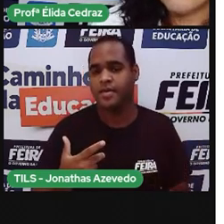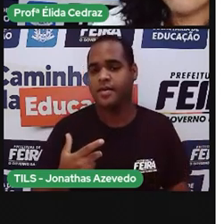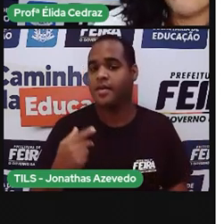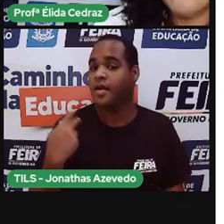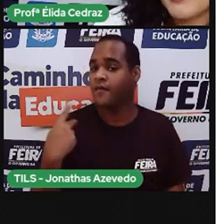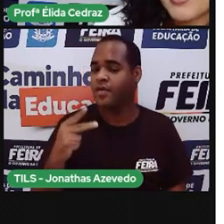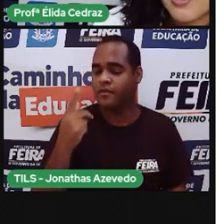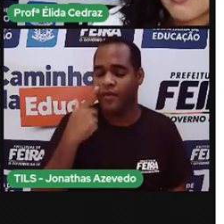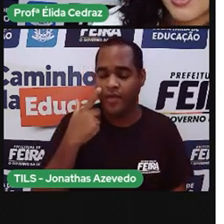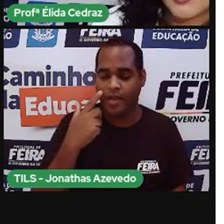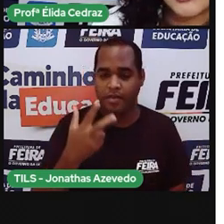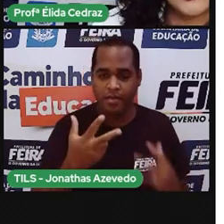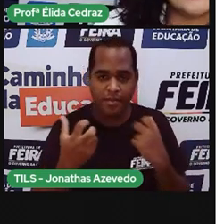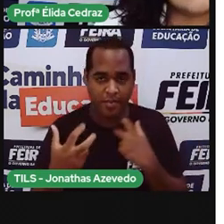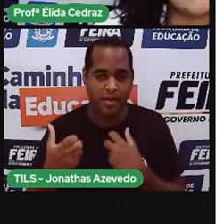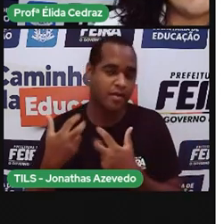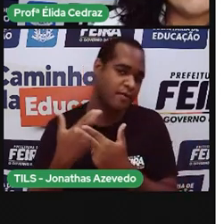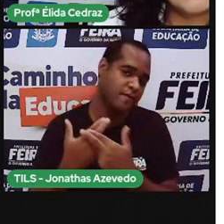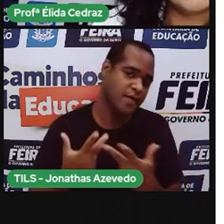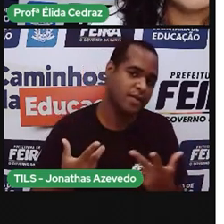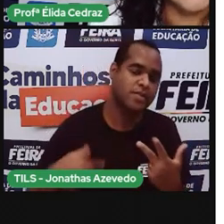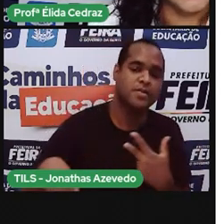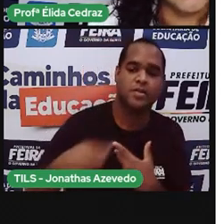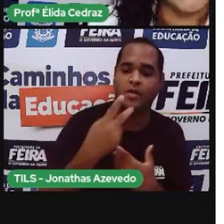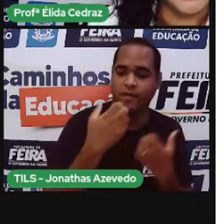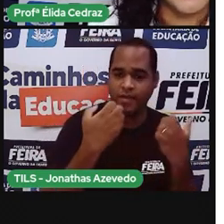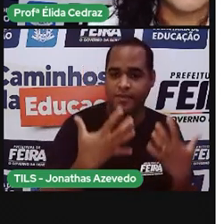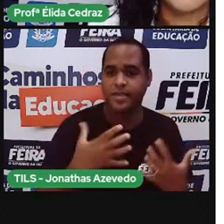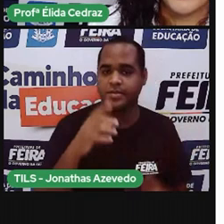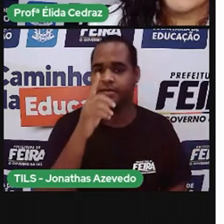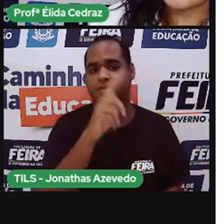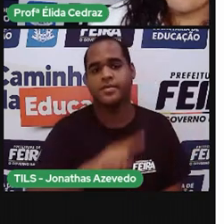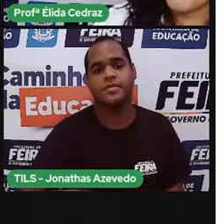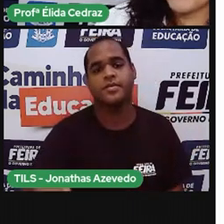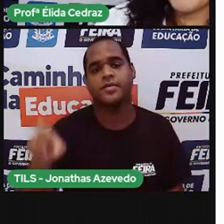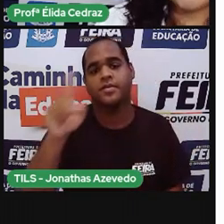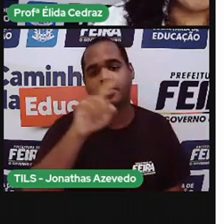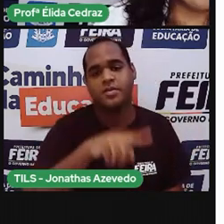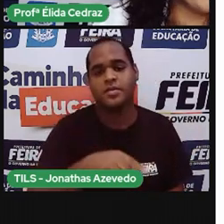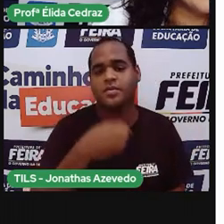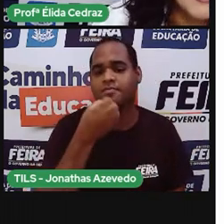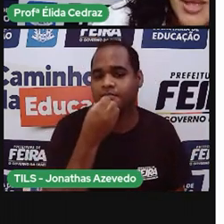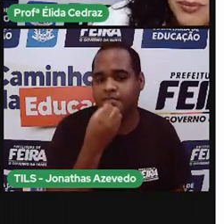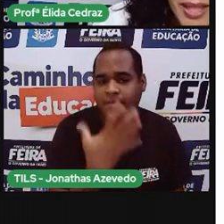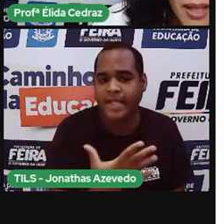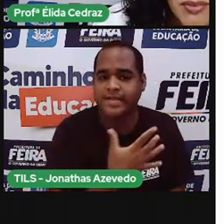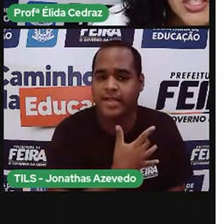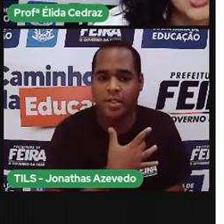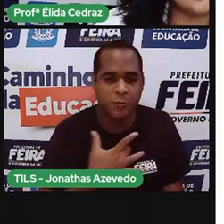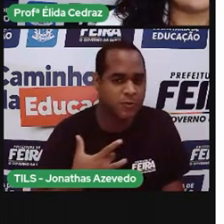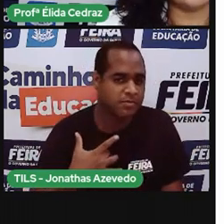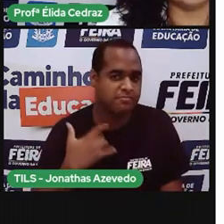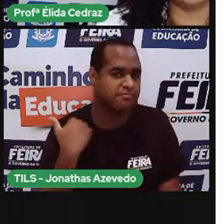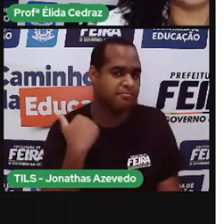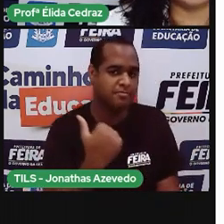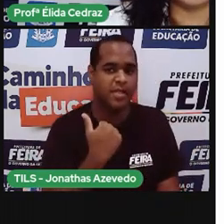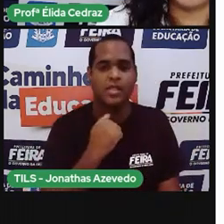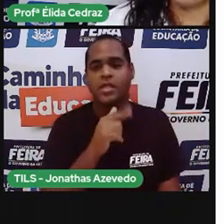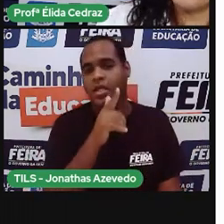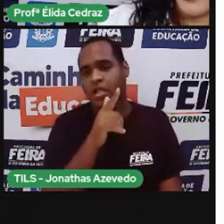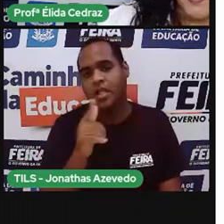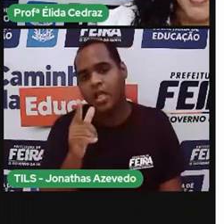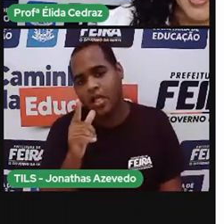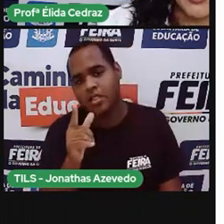Vocês agora vão observar e nós vamos circular as opções mais saudáveis de